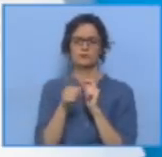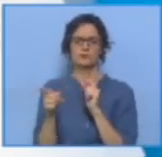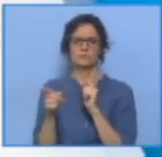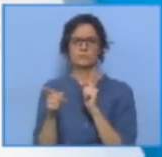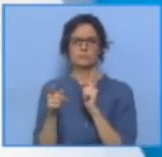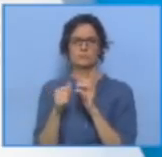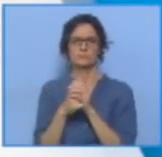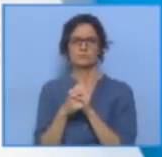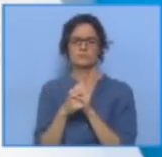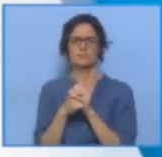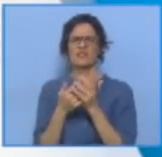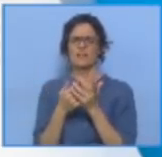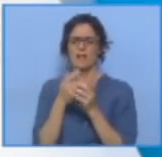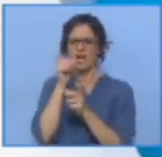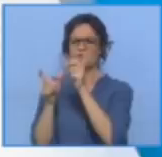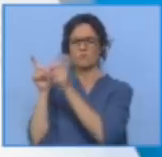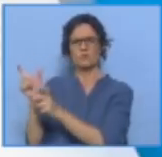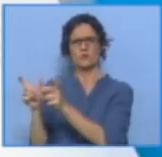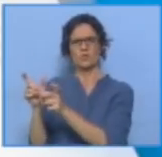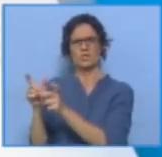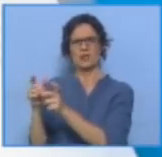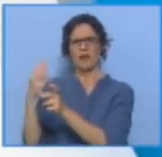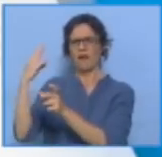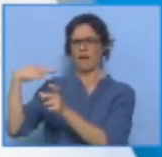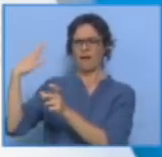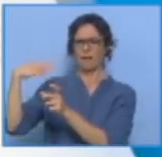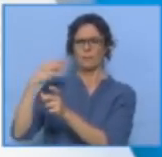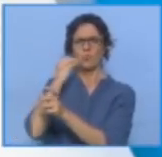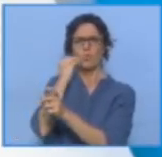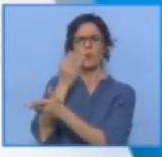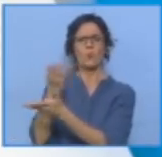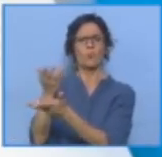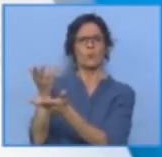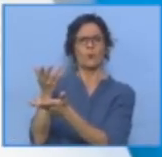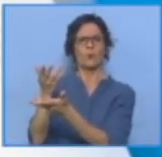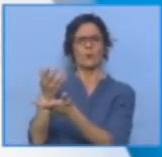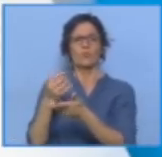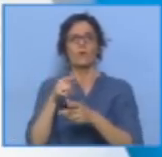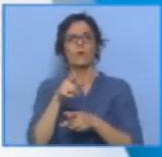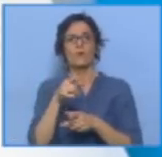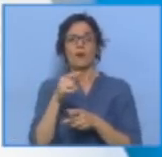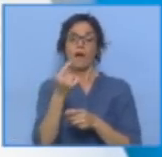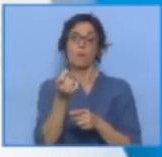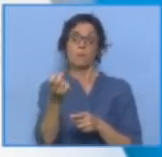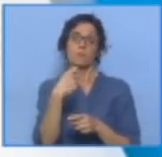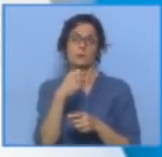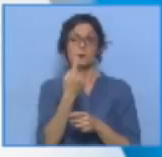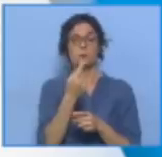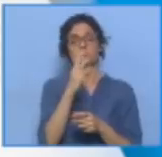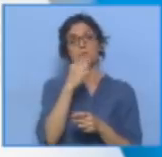quem dizem as multidões que eu sou? Eles responderam: uns dizem que és João